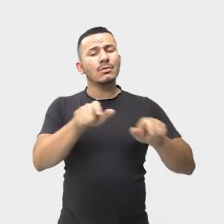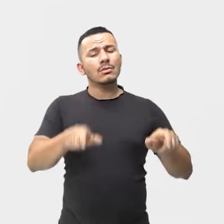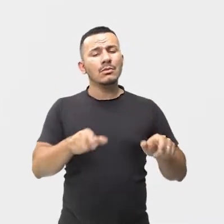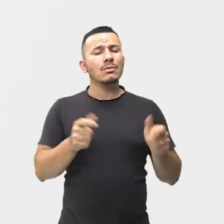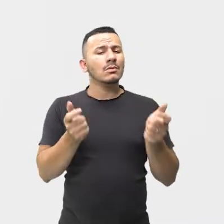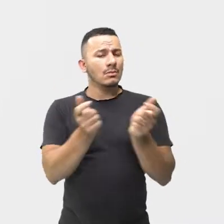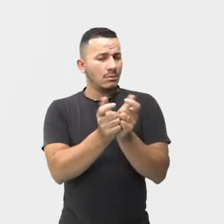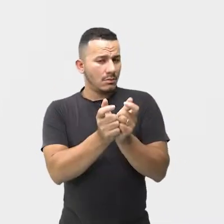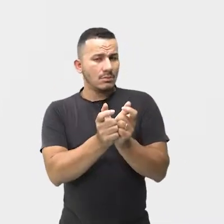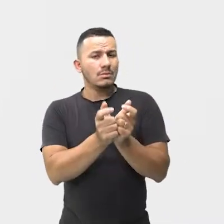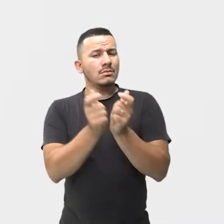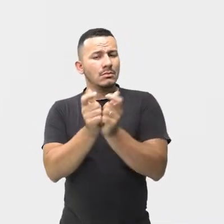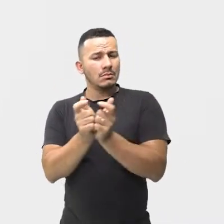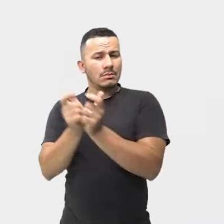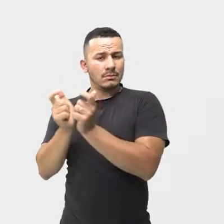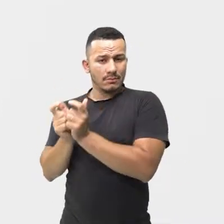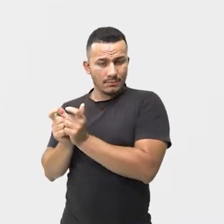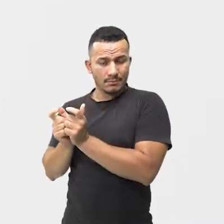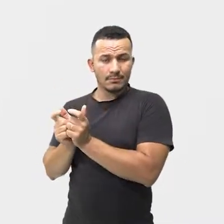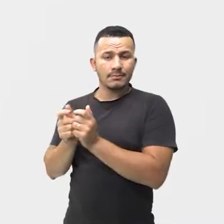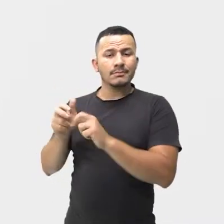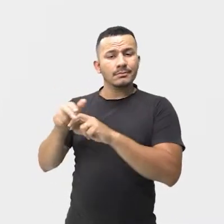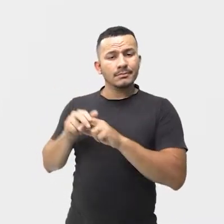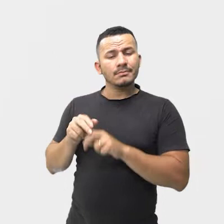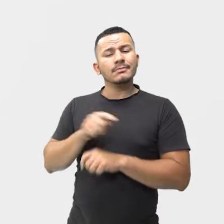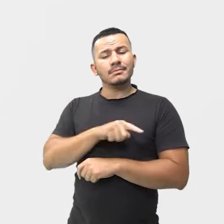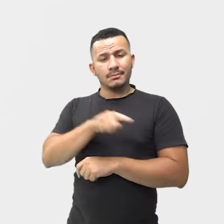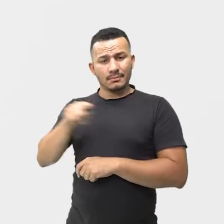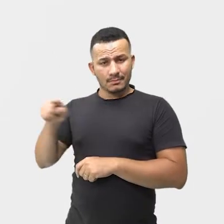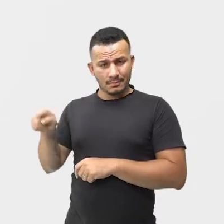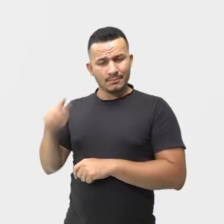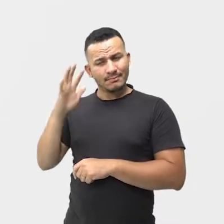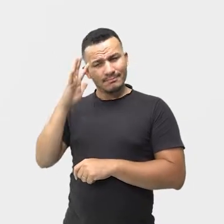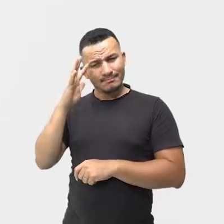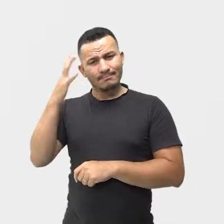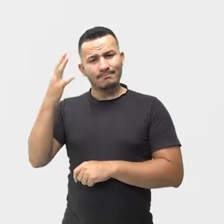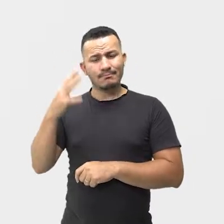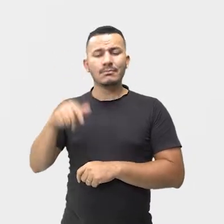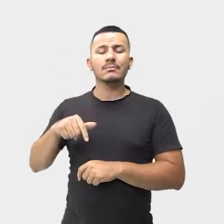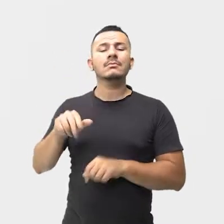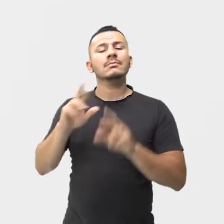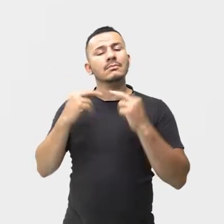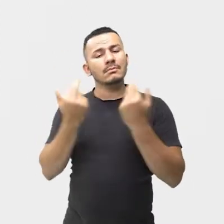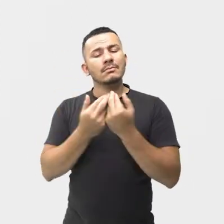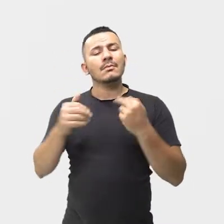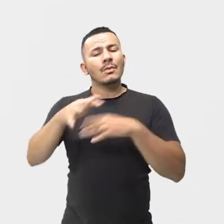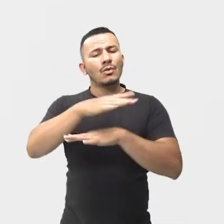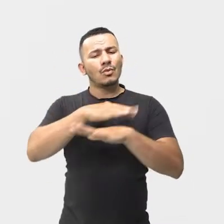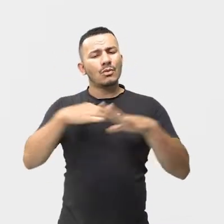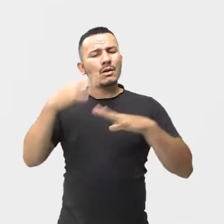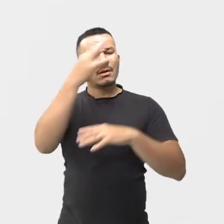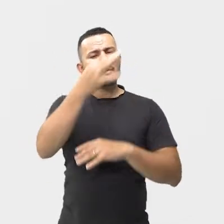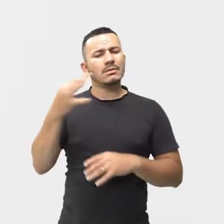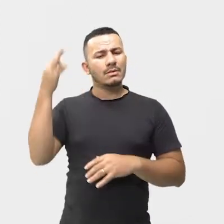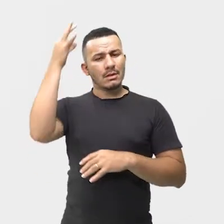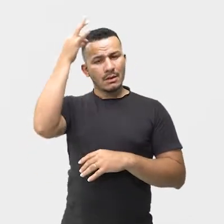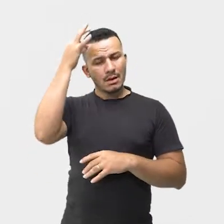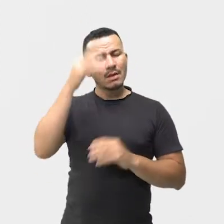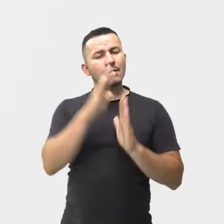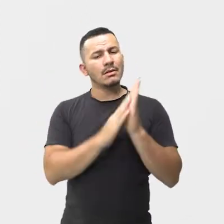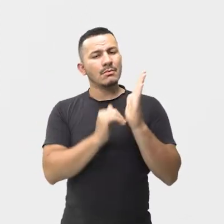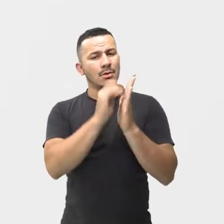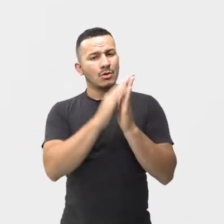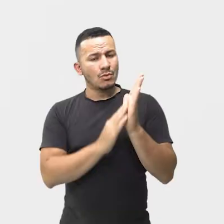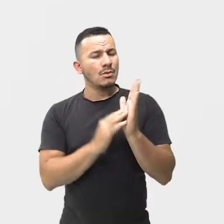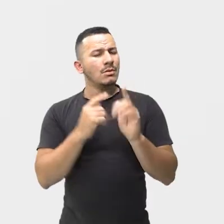de seres, então o que eles faziam? Eles faziam esses rituais sagrados, essas pinturas,